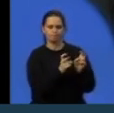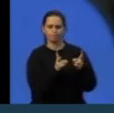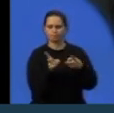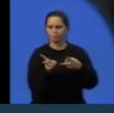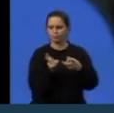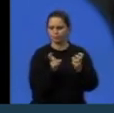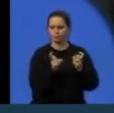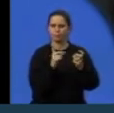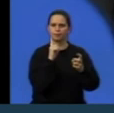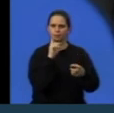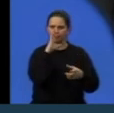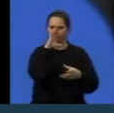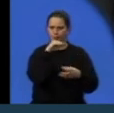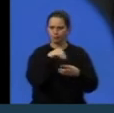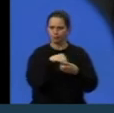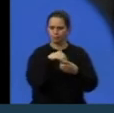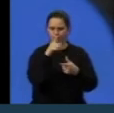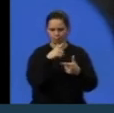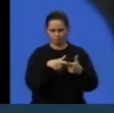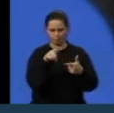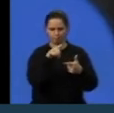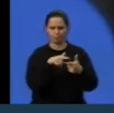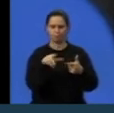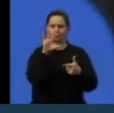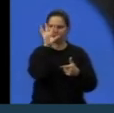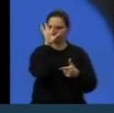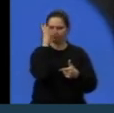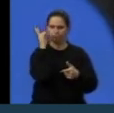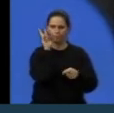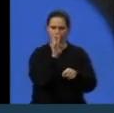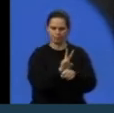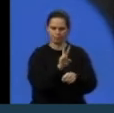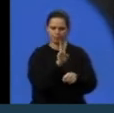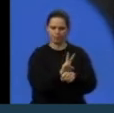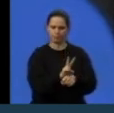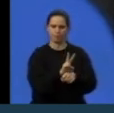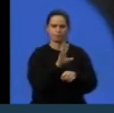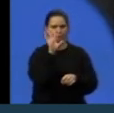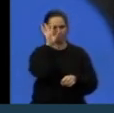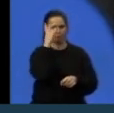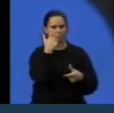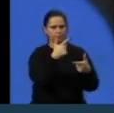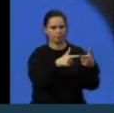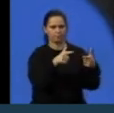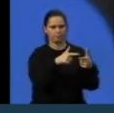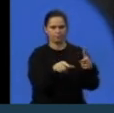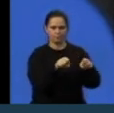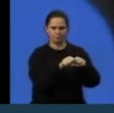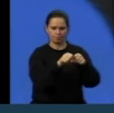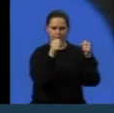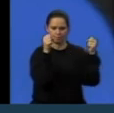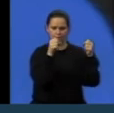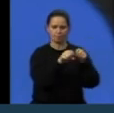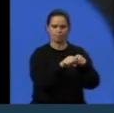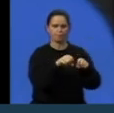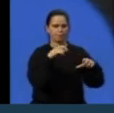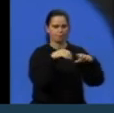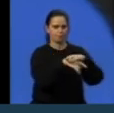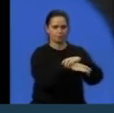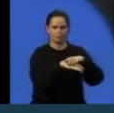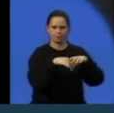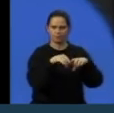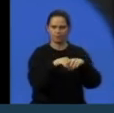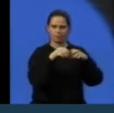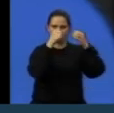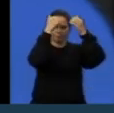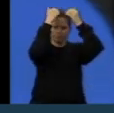que as consequências dos atendimentos em uma situação de acidente vascular